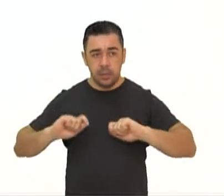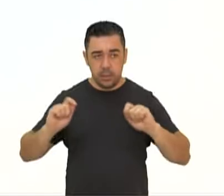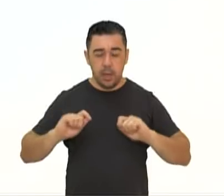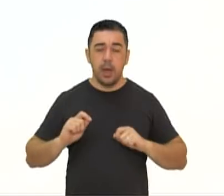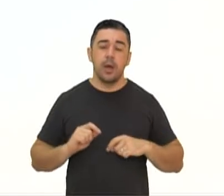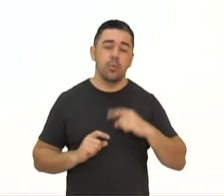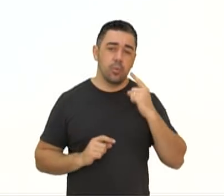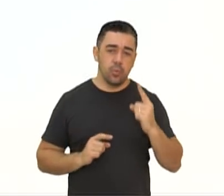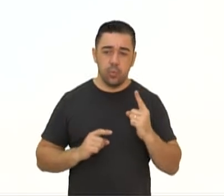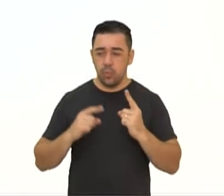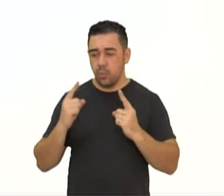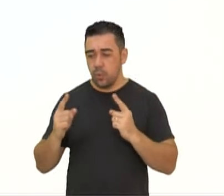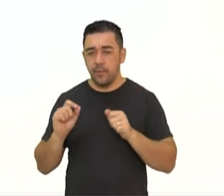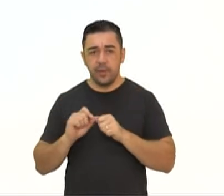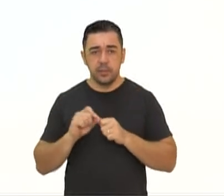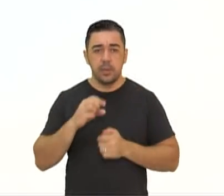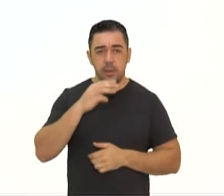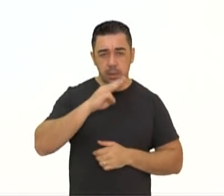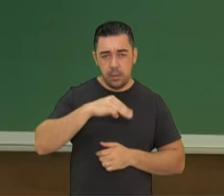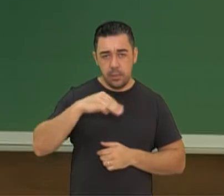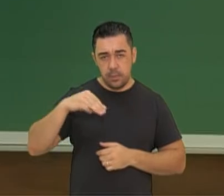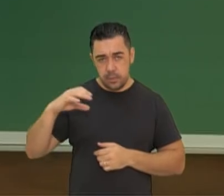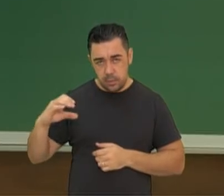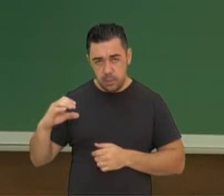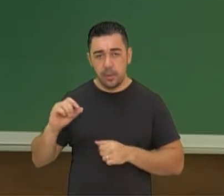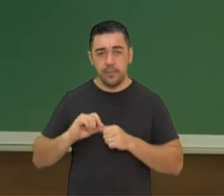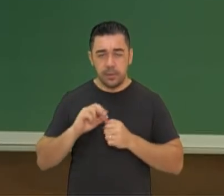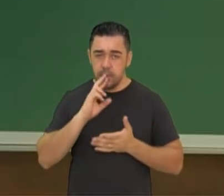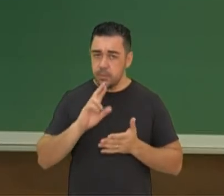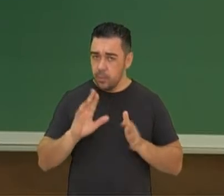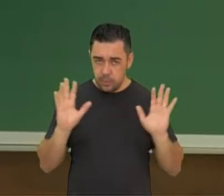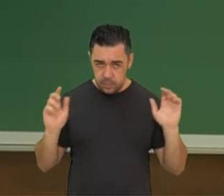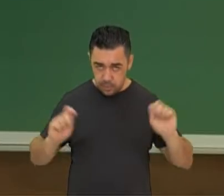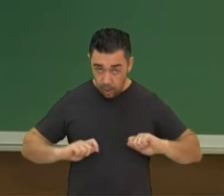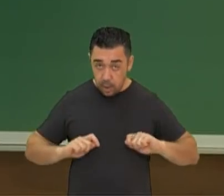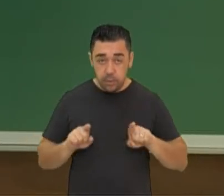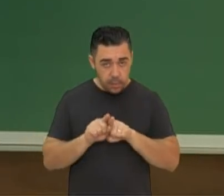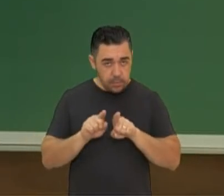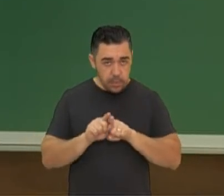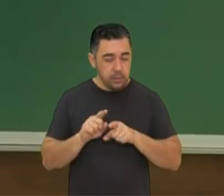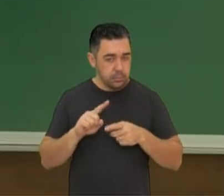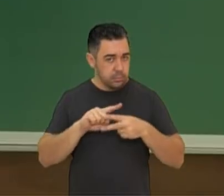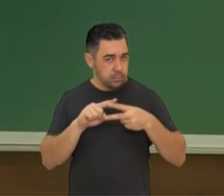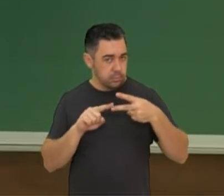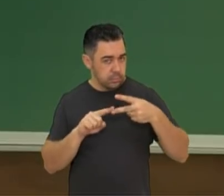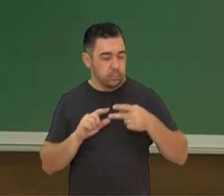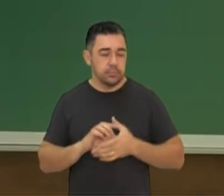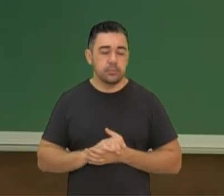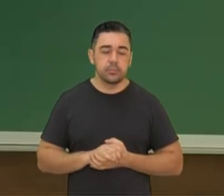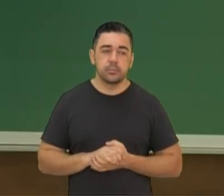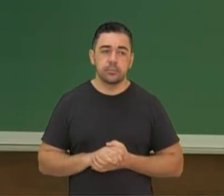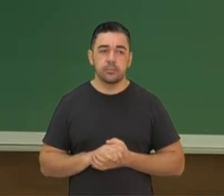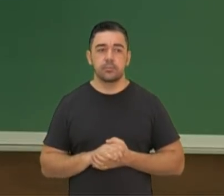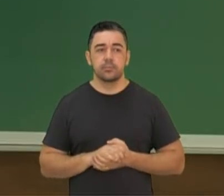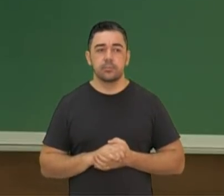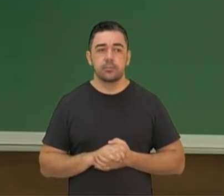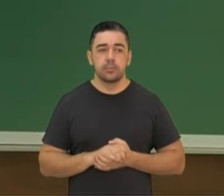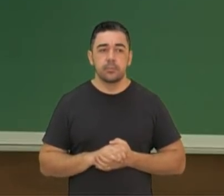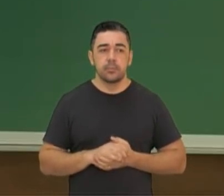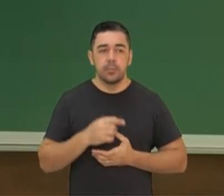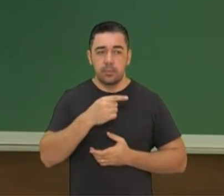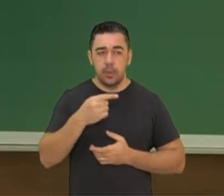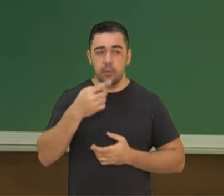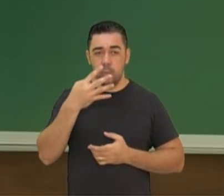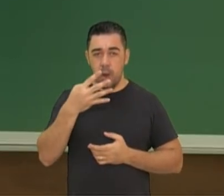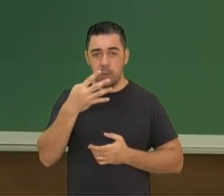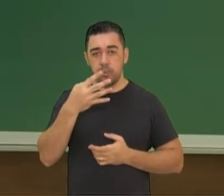1 embaixo do menos 1, tirar o MMC e fazer o exercício normalmente, tá bom? Então, ó, esse menos